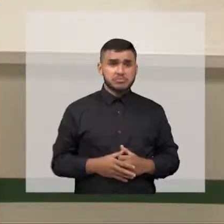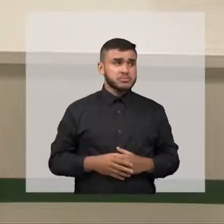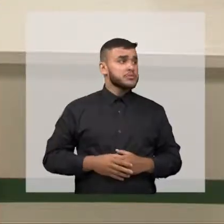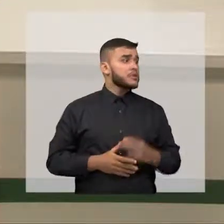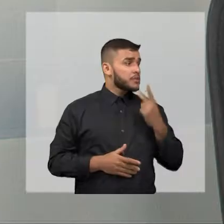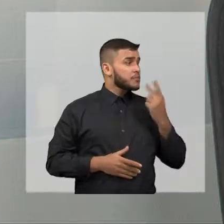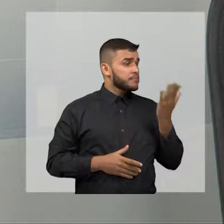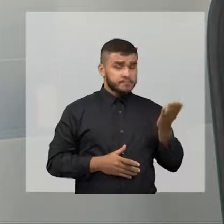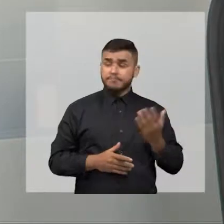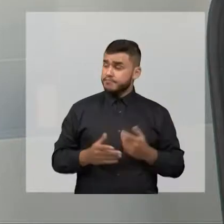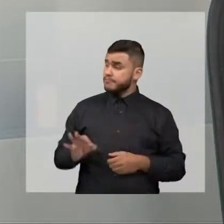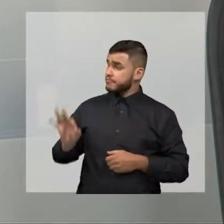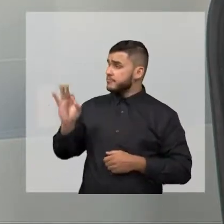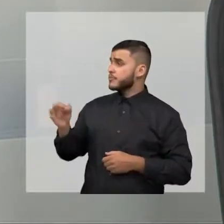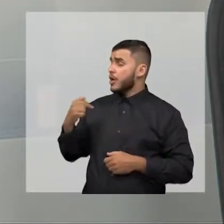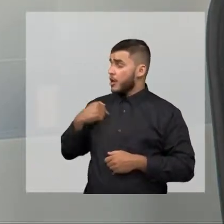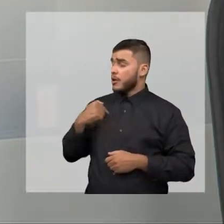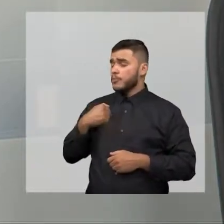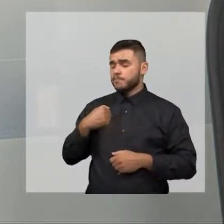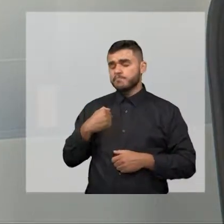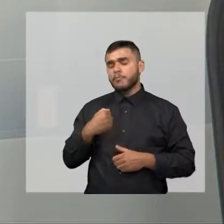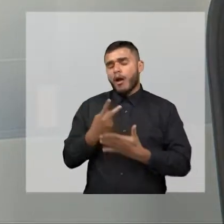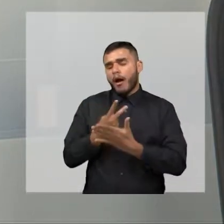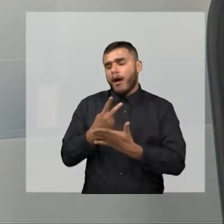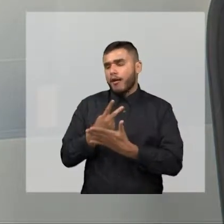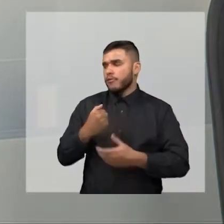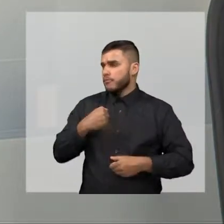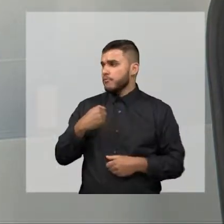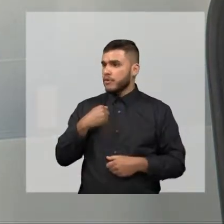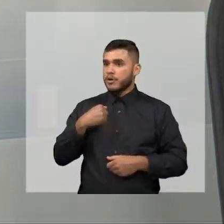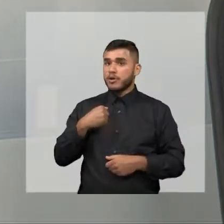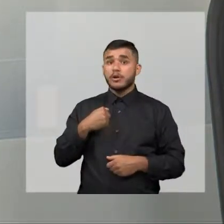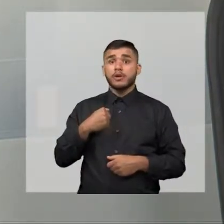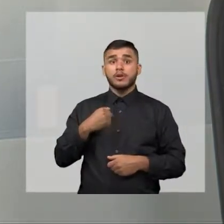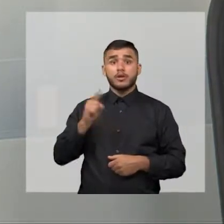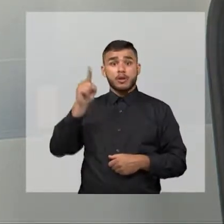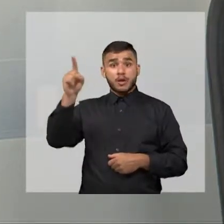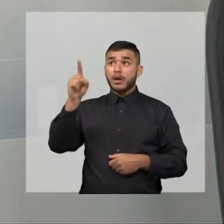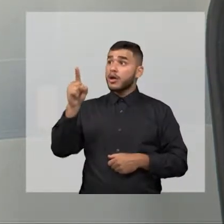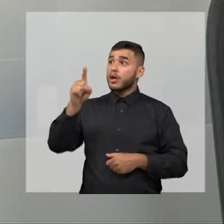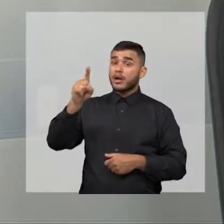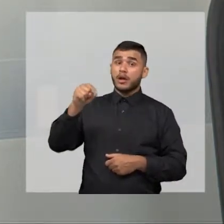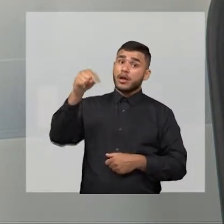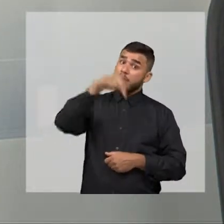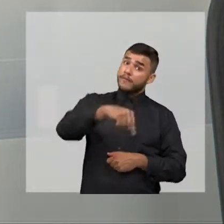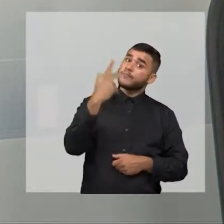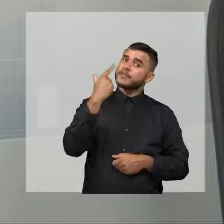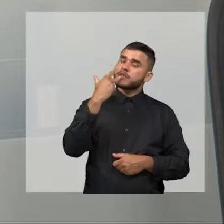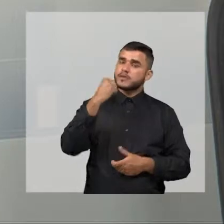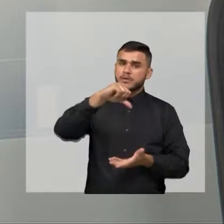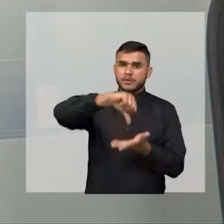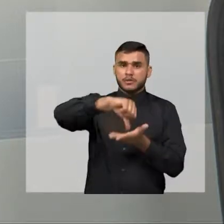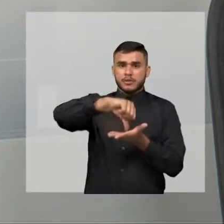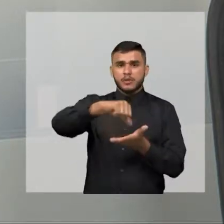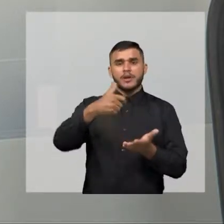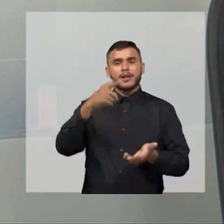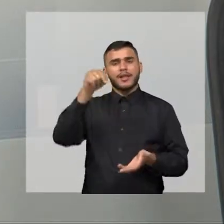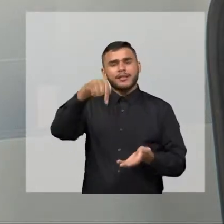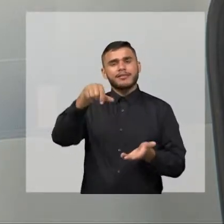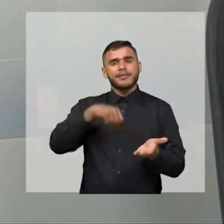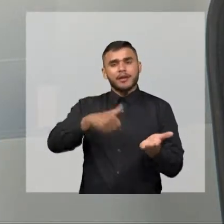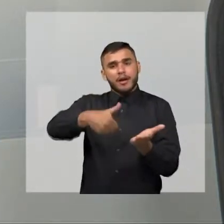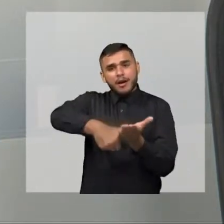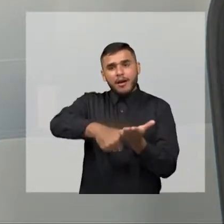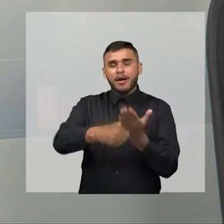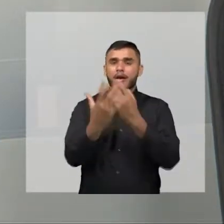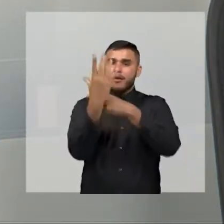verdade, eu cometi um erro, né? Eu fui à inauguração da Central de Biometria em Fortaleza. E eu não lembrava